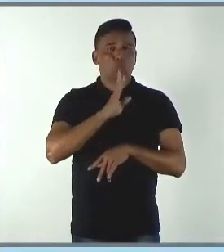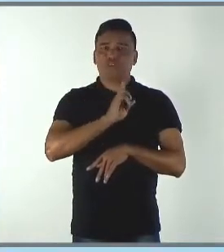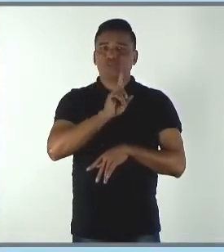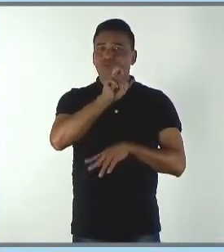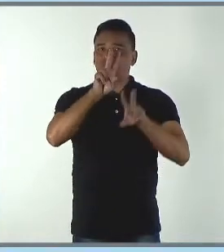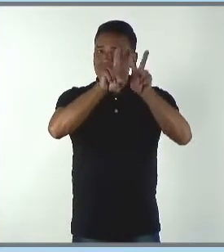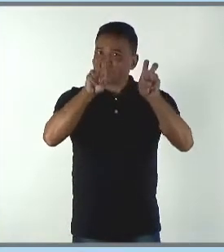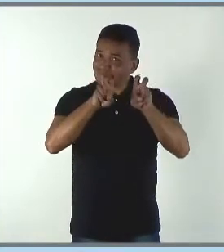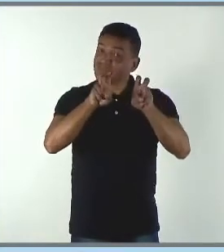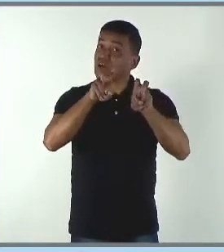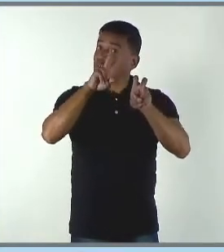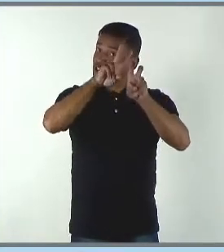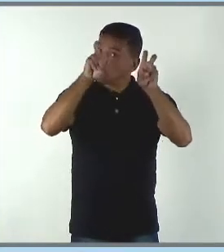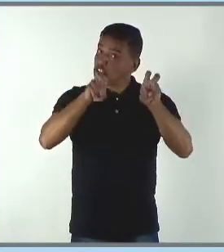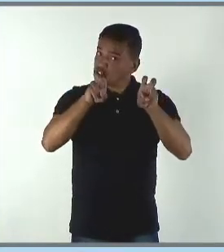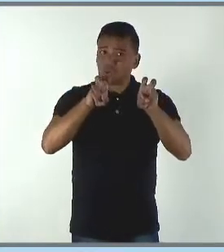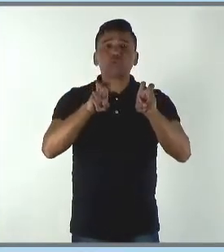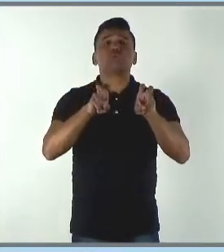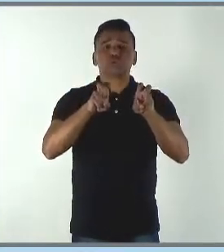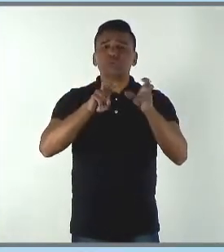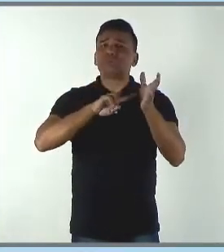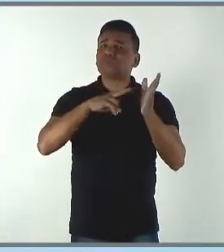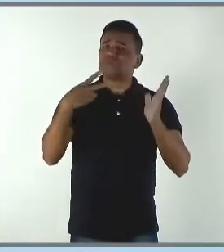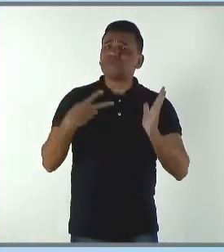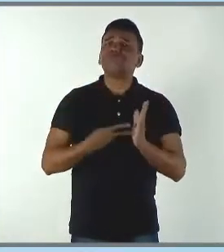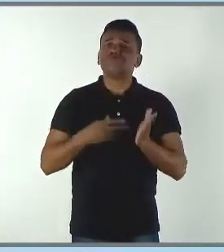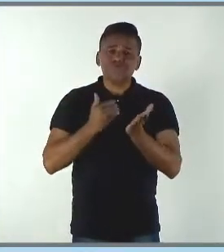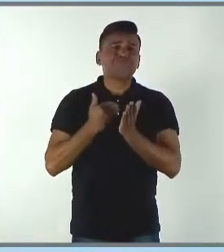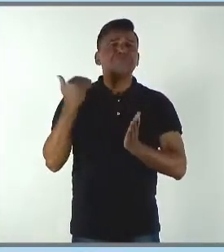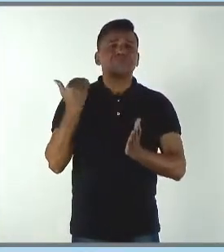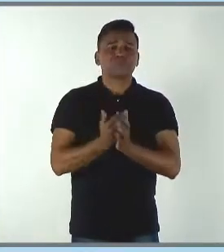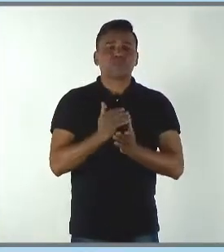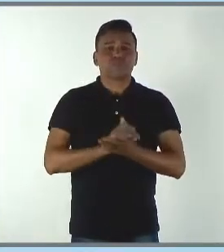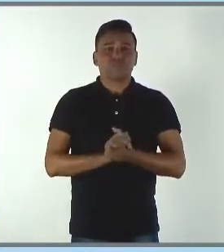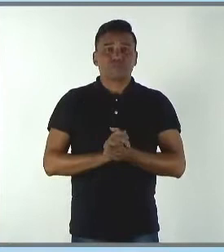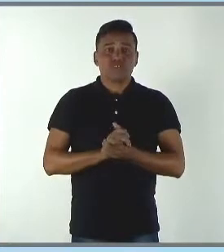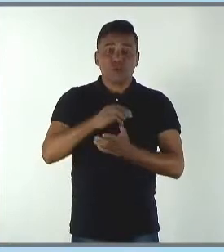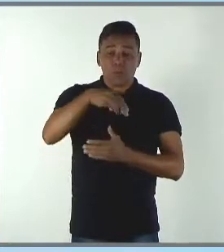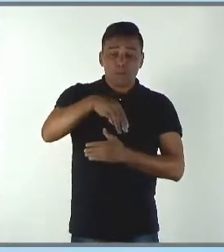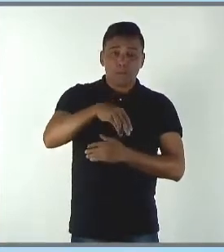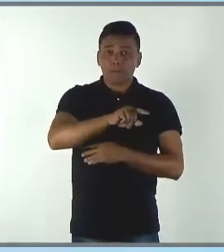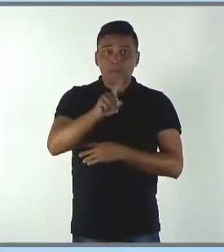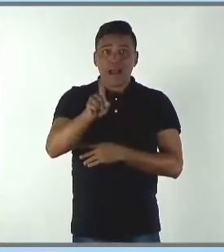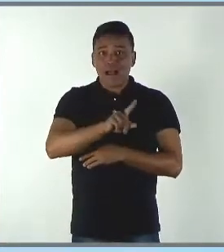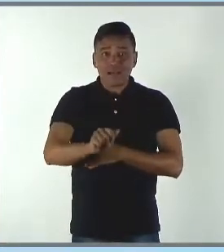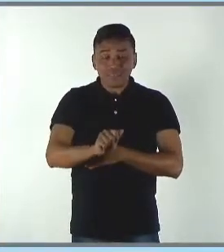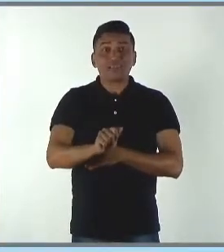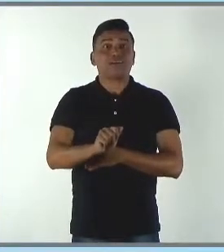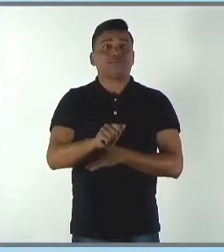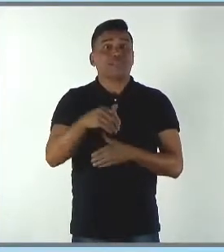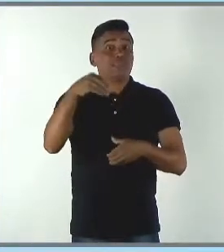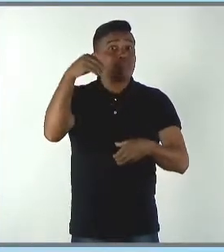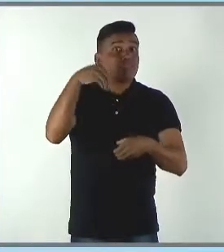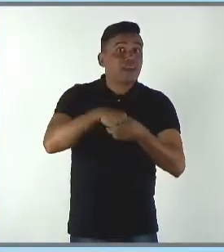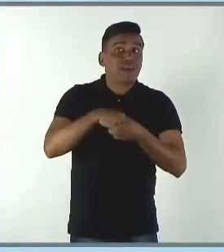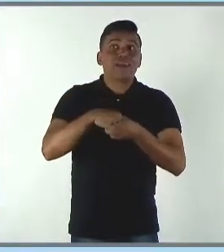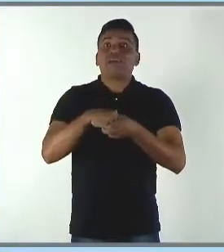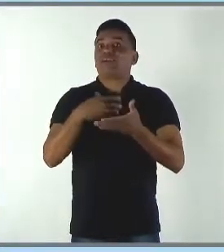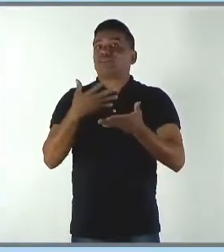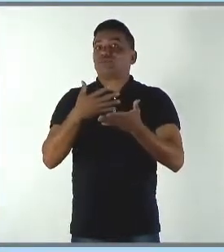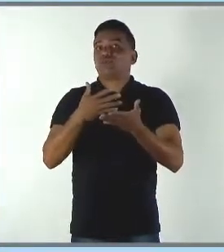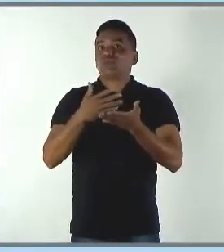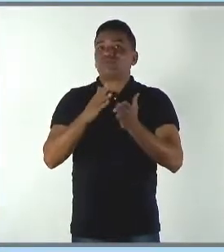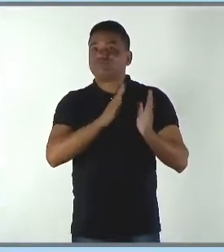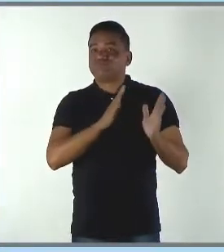dizem muito. Tá? A Masa está dentro de um circuito histórico que é o de trabalhar com um campo informacional que,